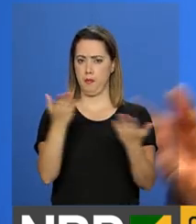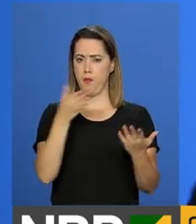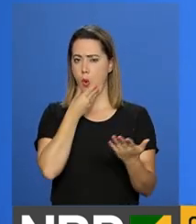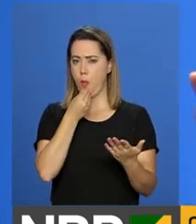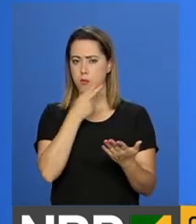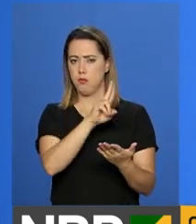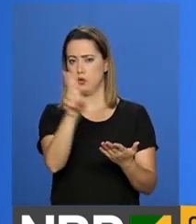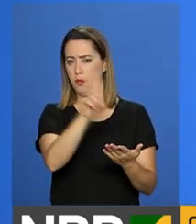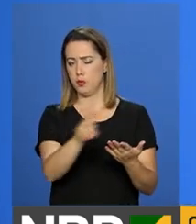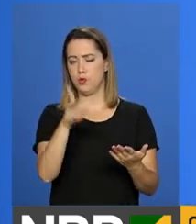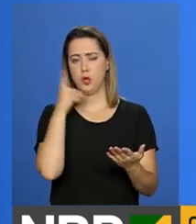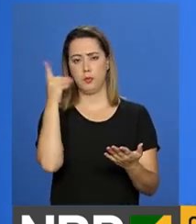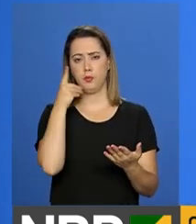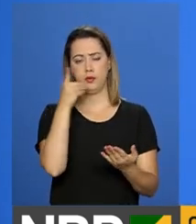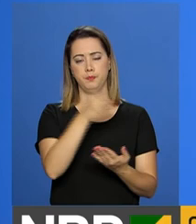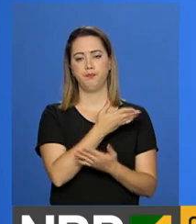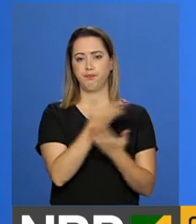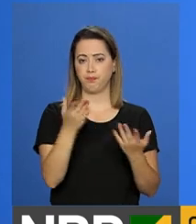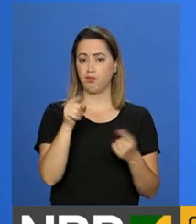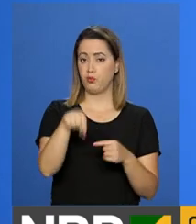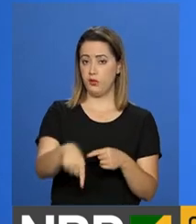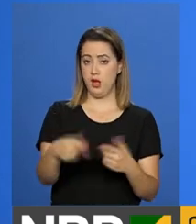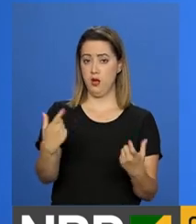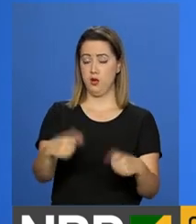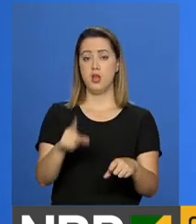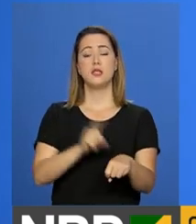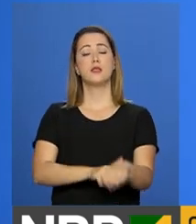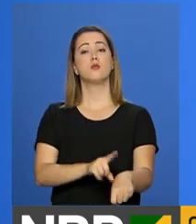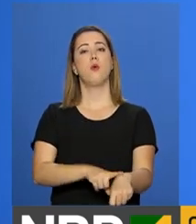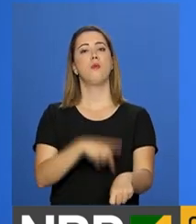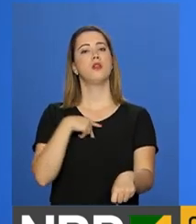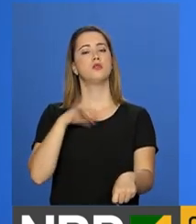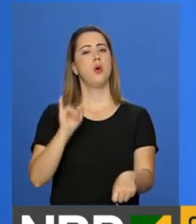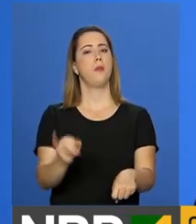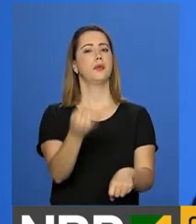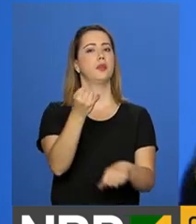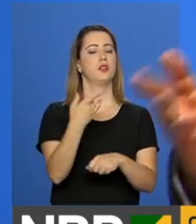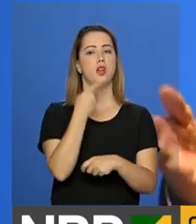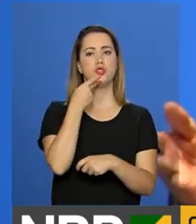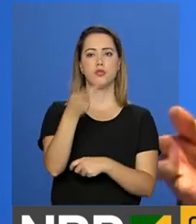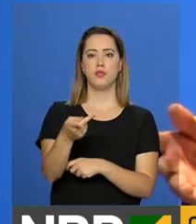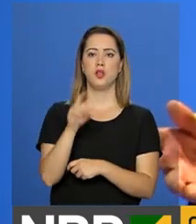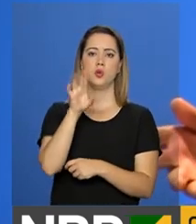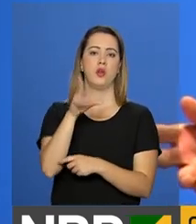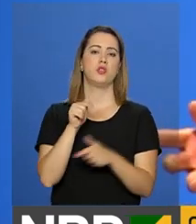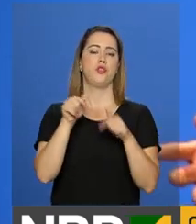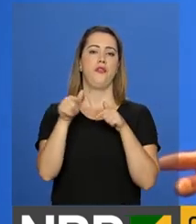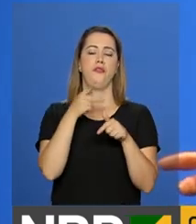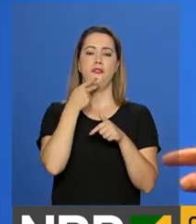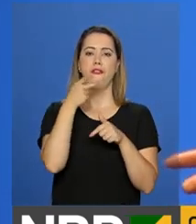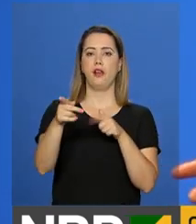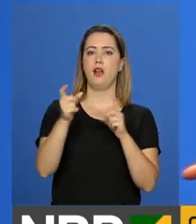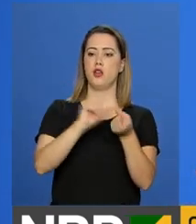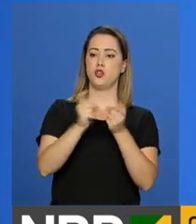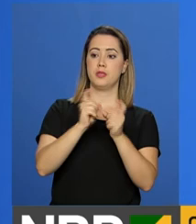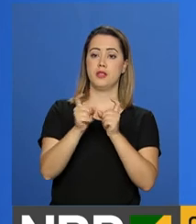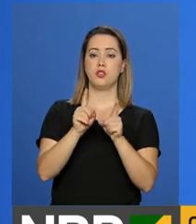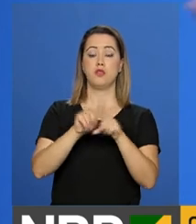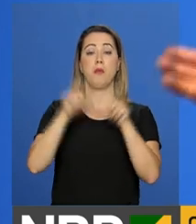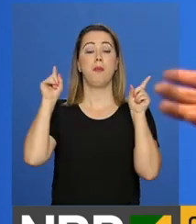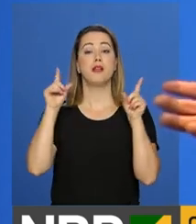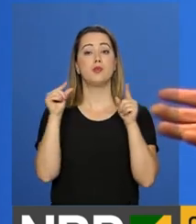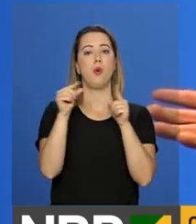deputados federais, estaduais, eu aproveito esses momentos para dar uma palavra de quem também não quer apenas produzir atos administrativos, mas com a